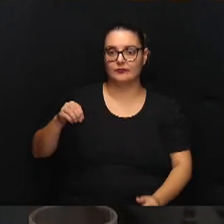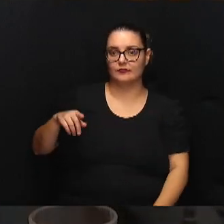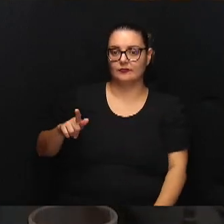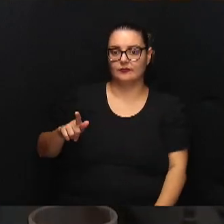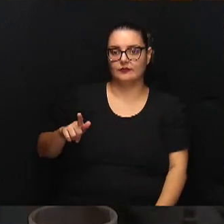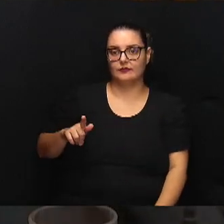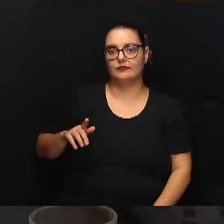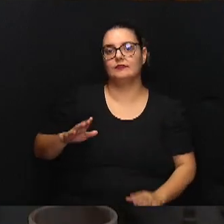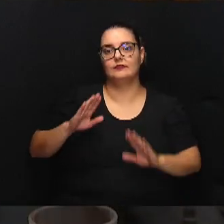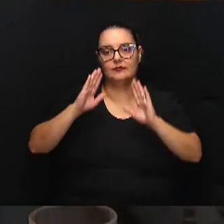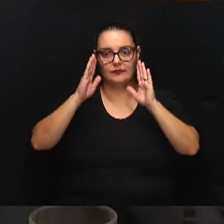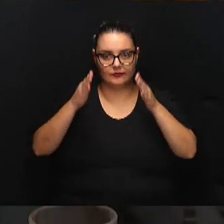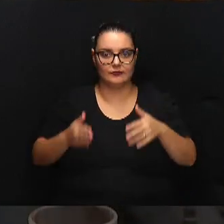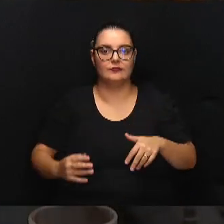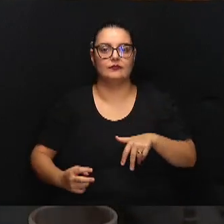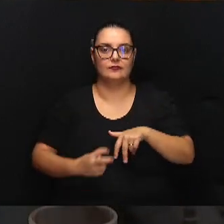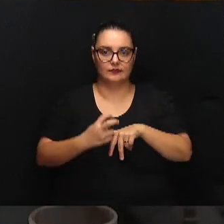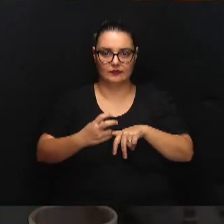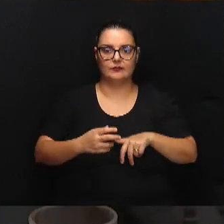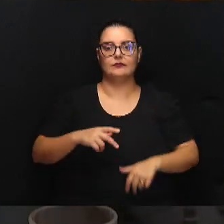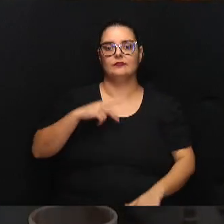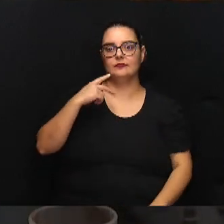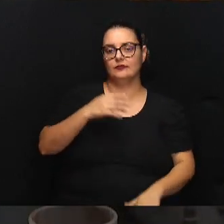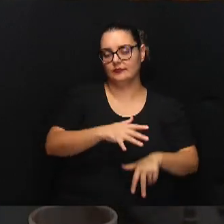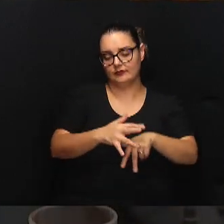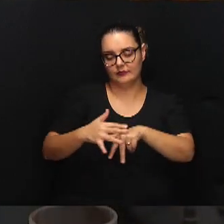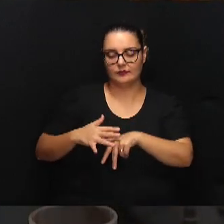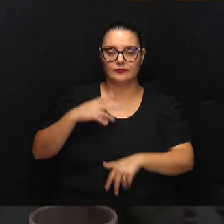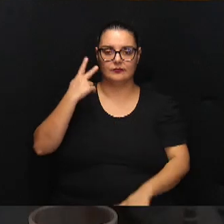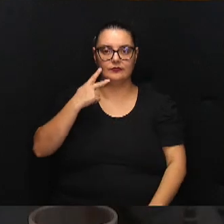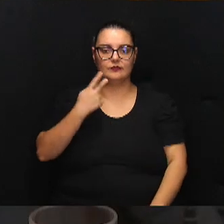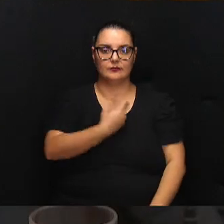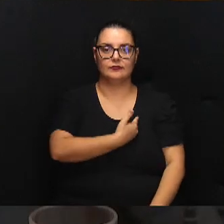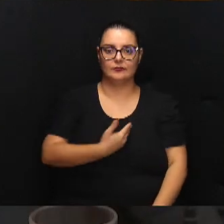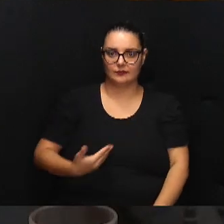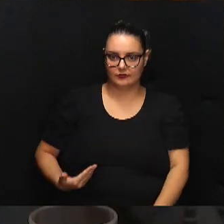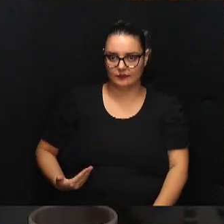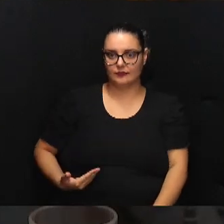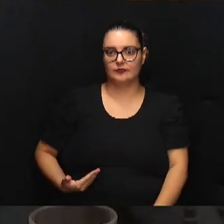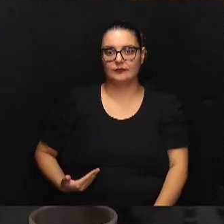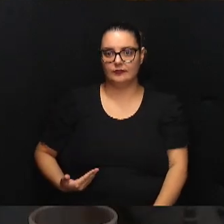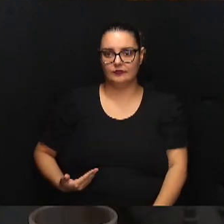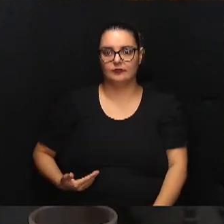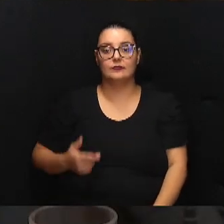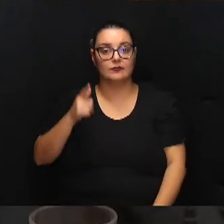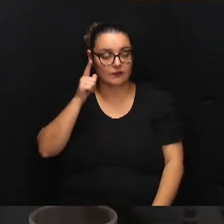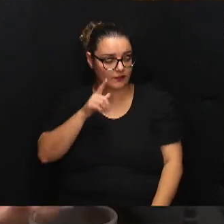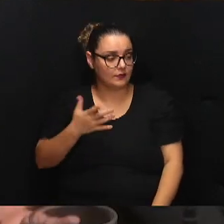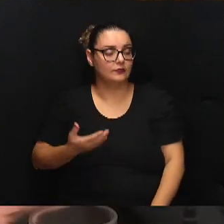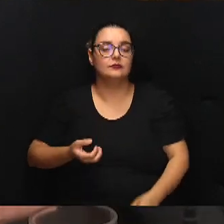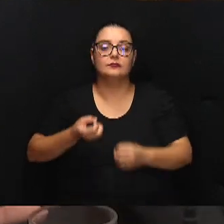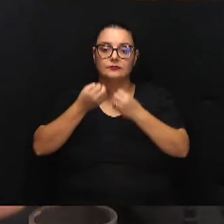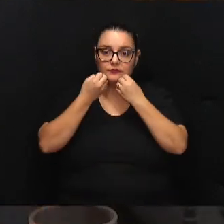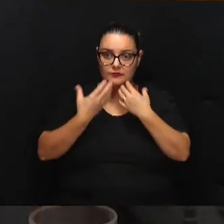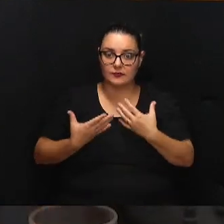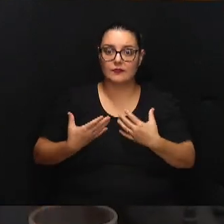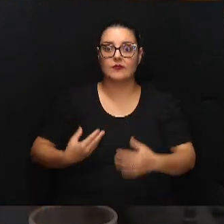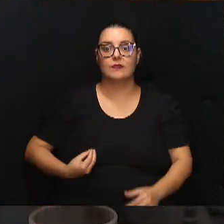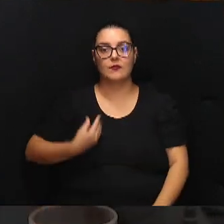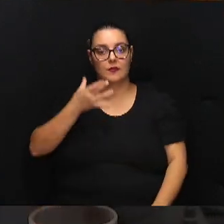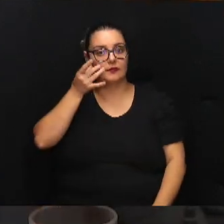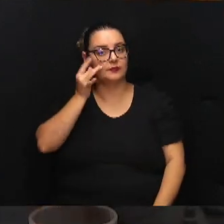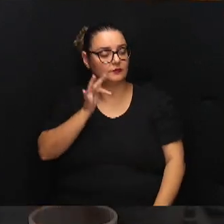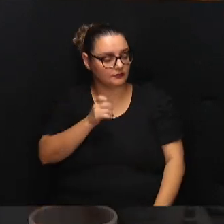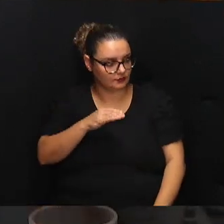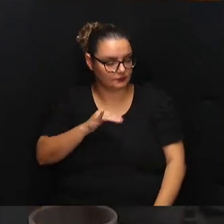só focada em voz do paciente, política pública, e consegui. Que bom que estamos aqui, né, Fabi?